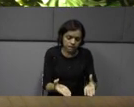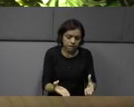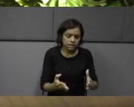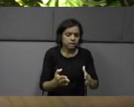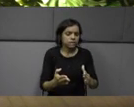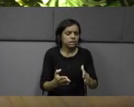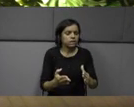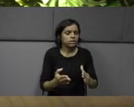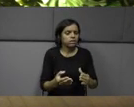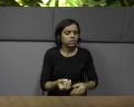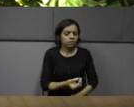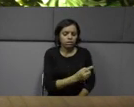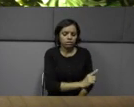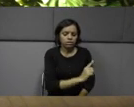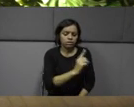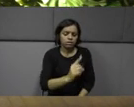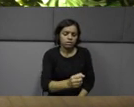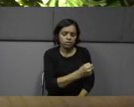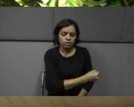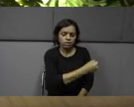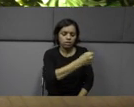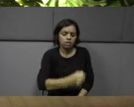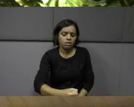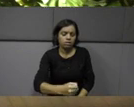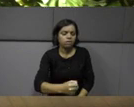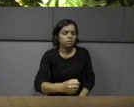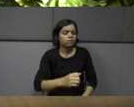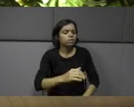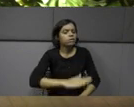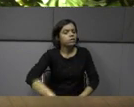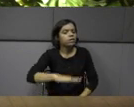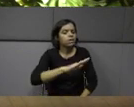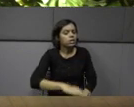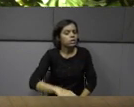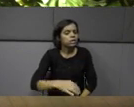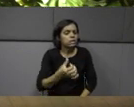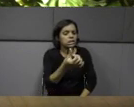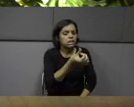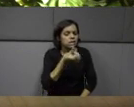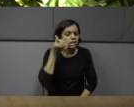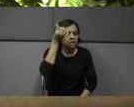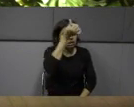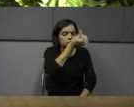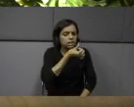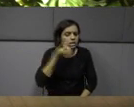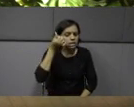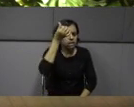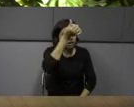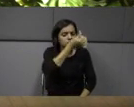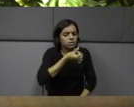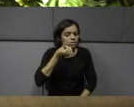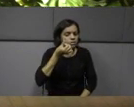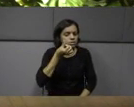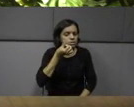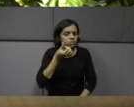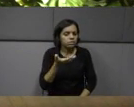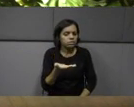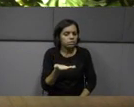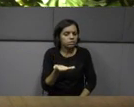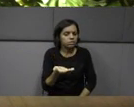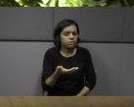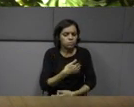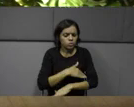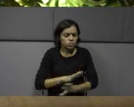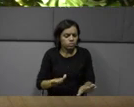apenas que ela faz no restante das horas que cidade é essa que o tolerável deixando pra essa essa criança que